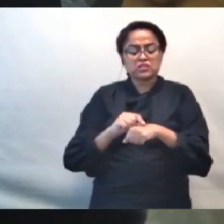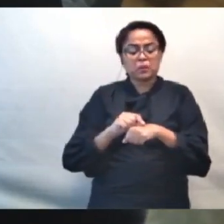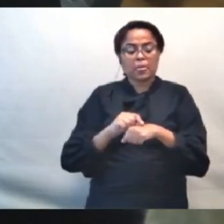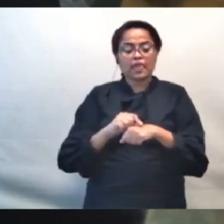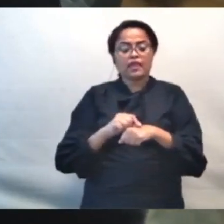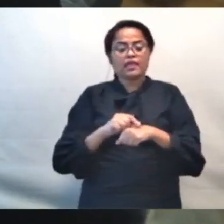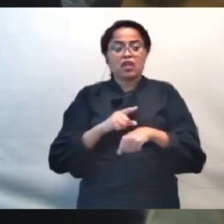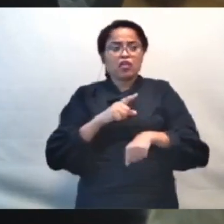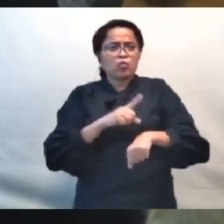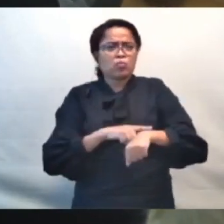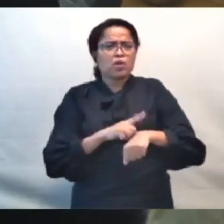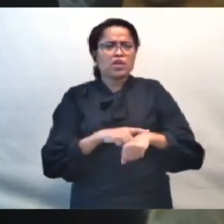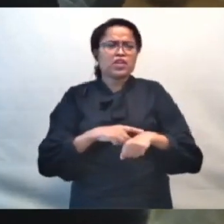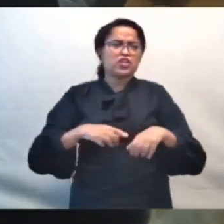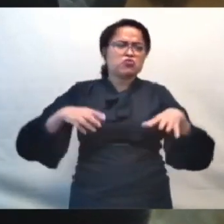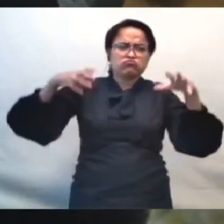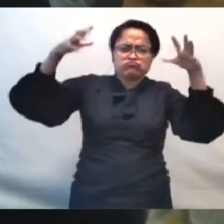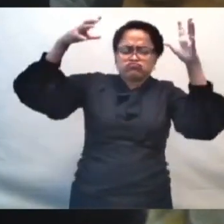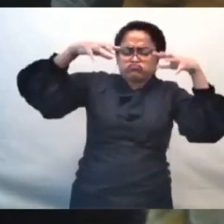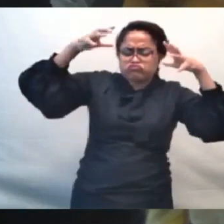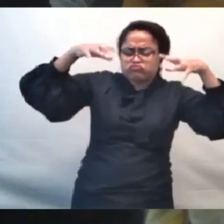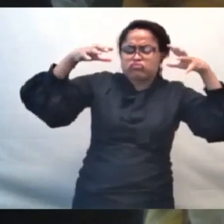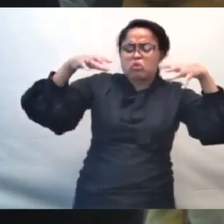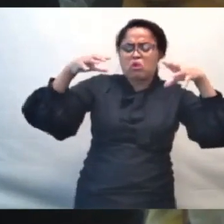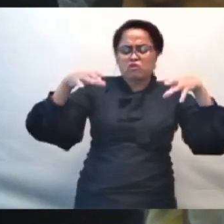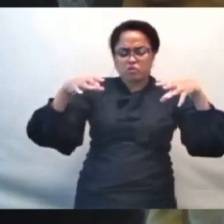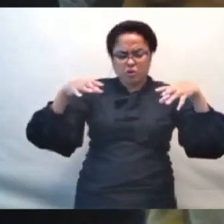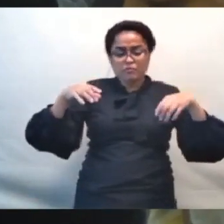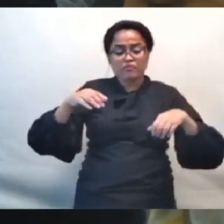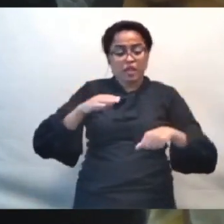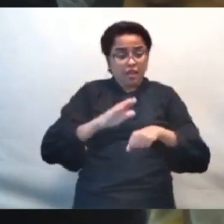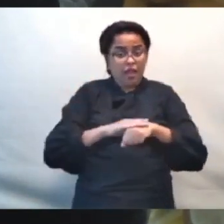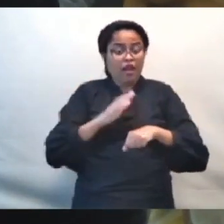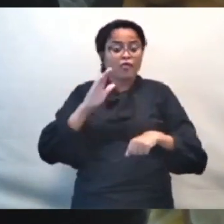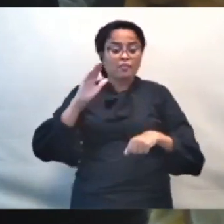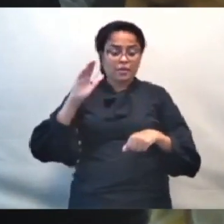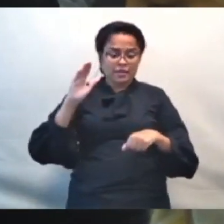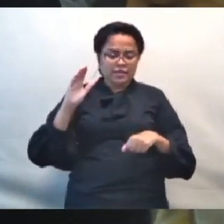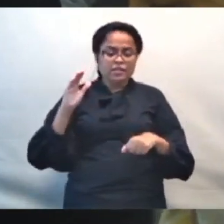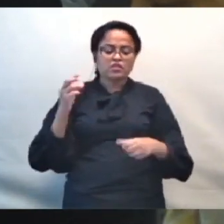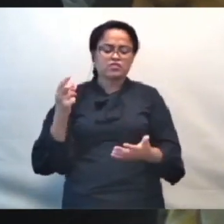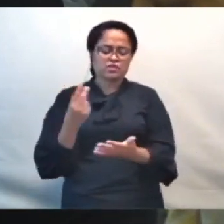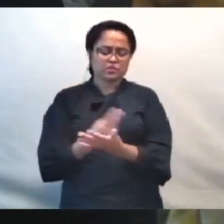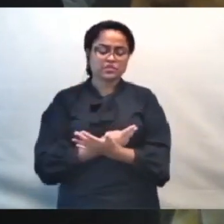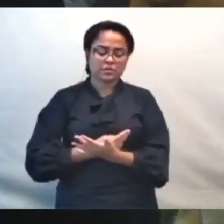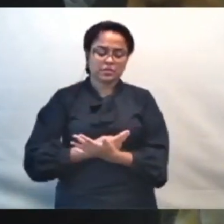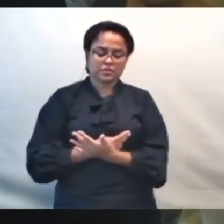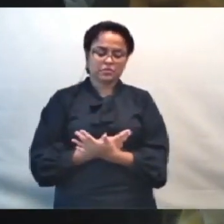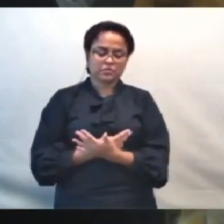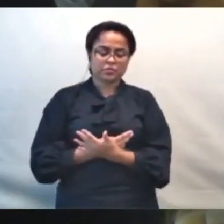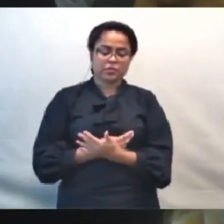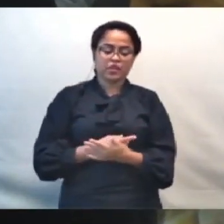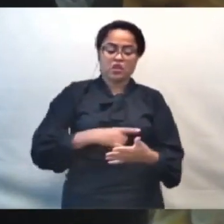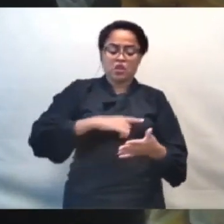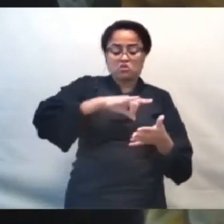aumenta a incidência mesmo, a gente está correndo atrás disso. Tivemos uma situação contratual específica no passado de